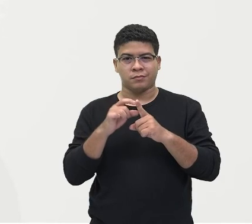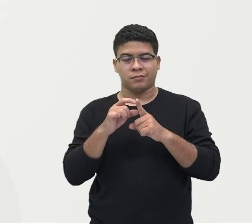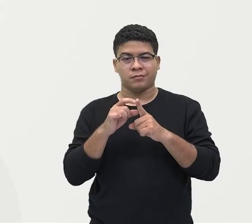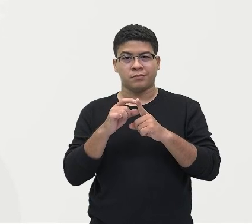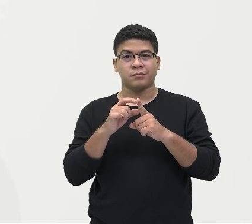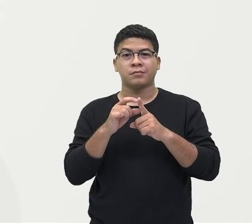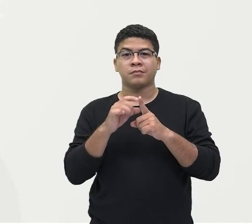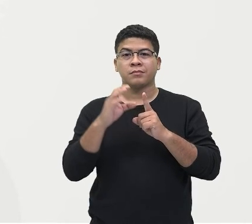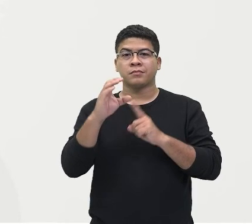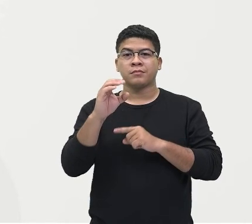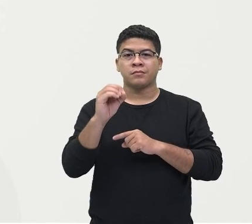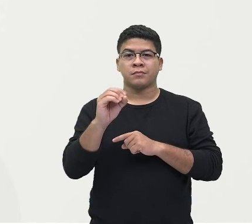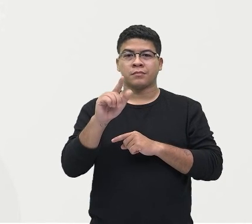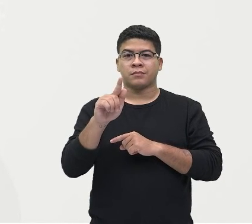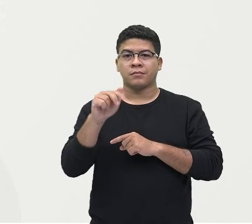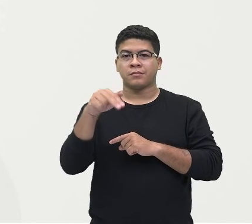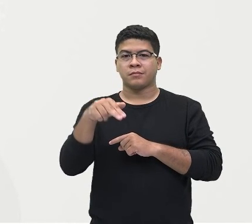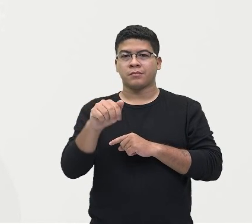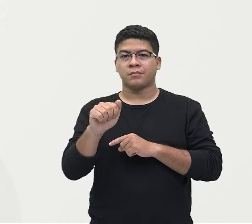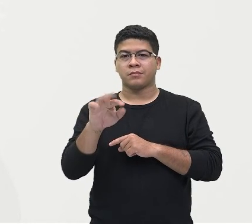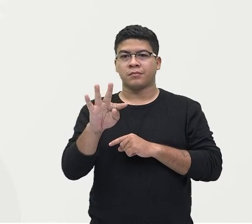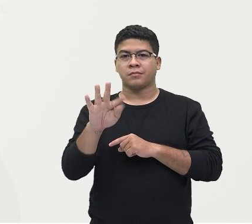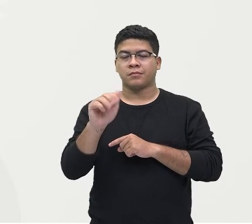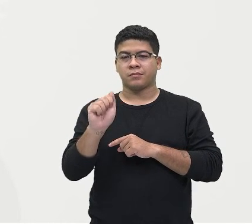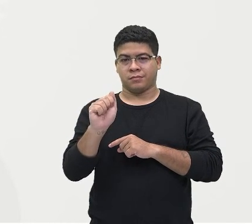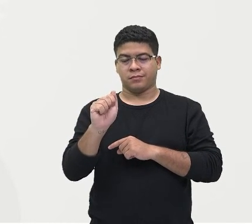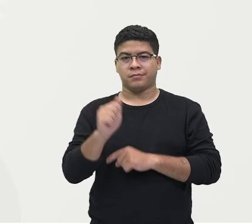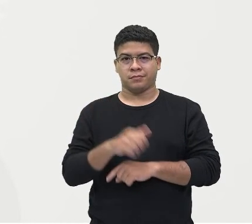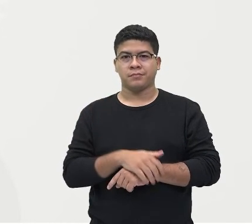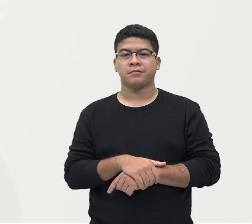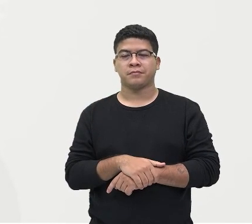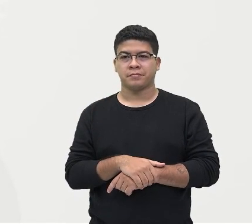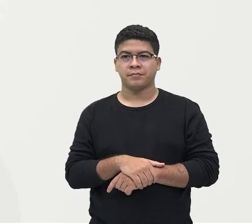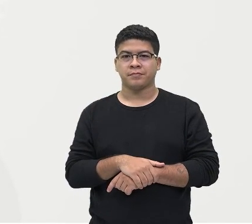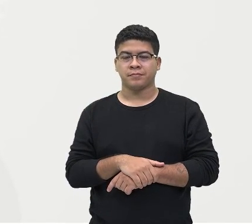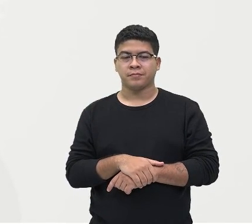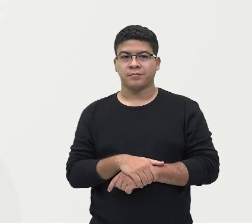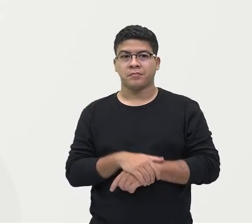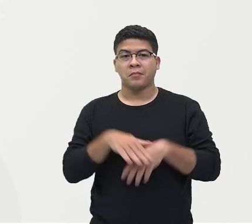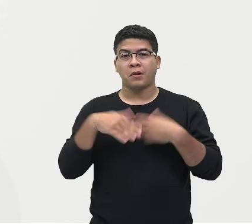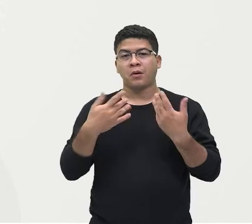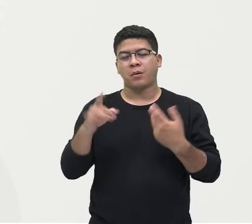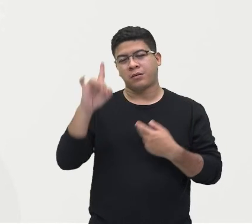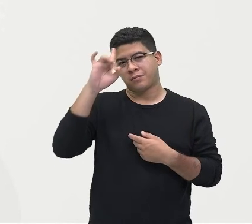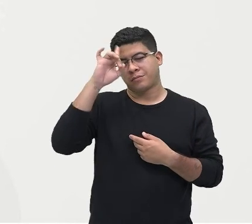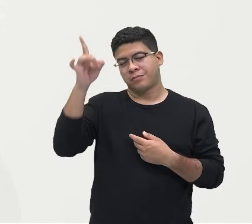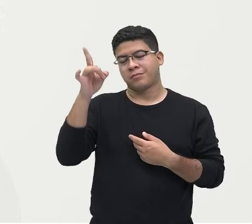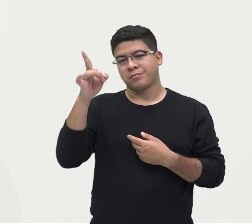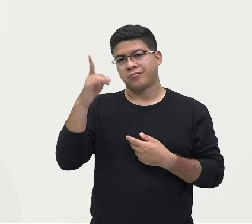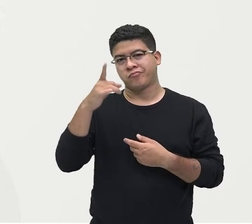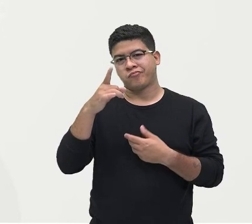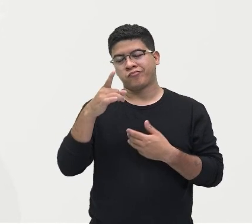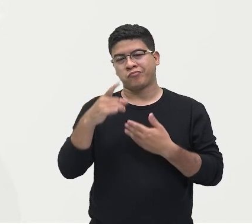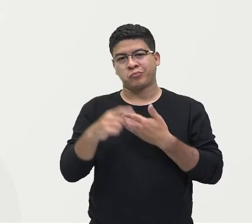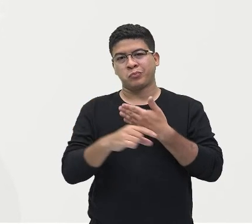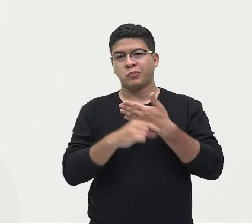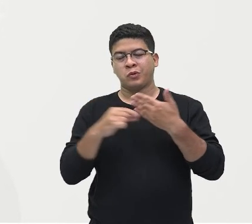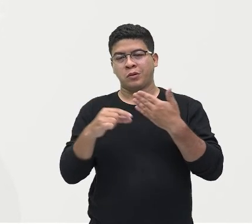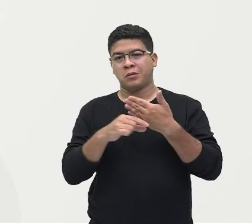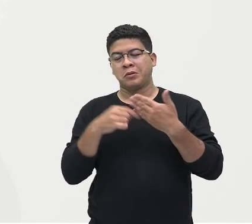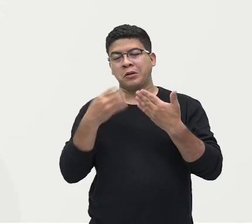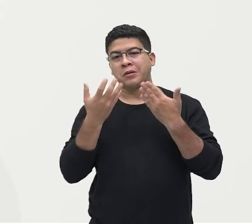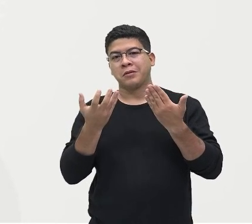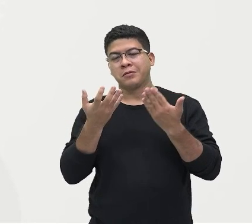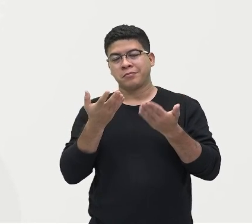desse seu texto, para que você possa acompanhar qual é a ideia que aquele autor quer passar para você, qual é a ideia que ele quer,